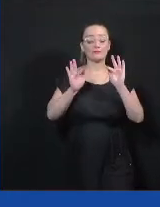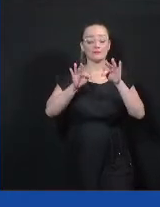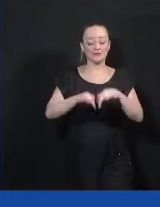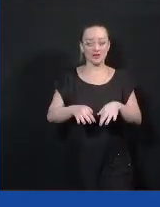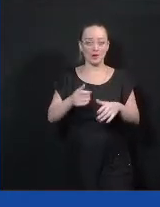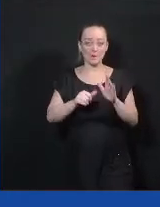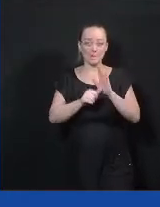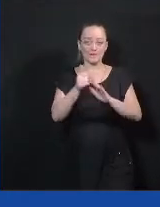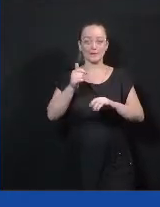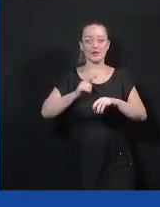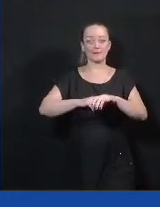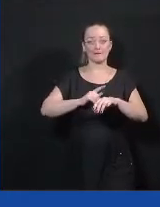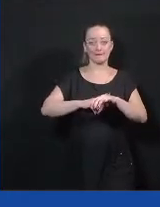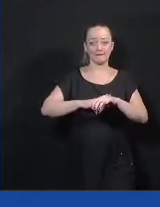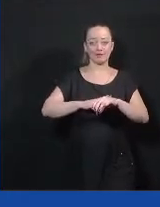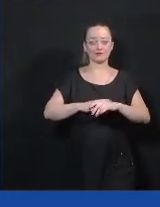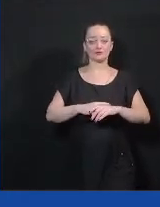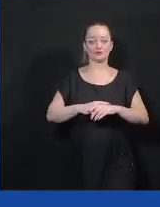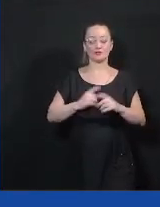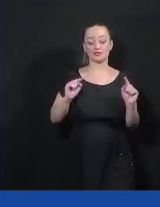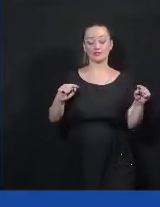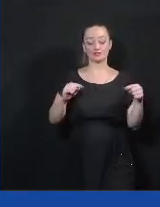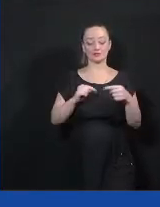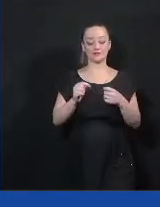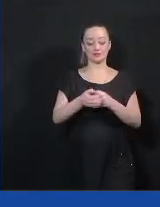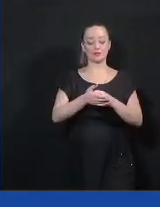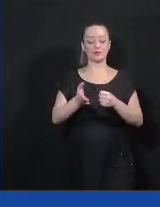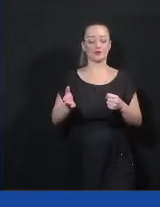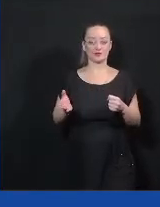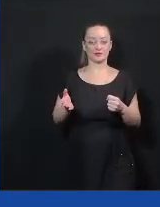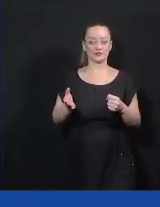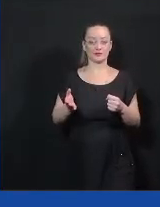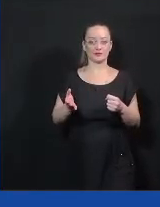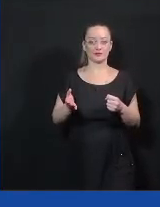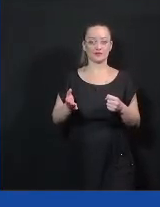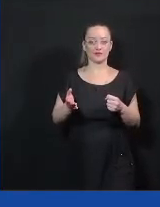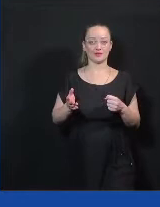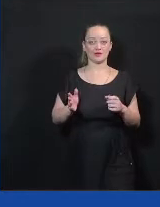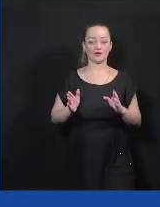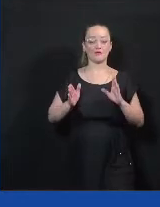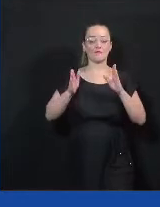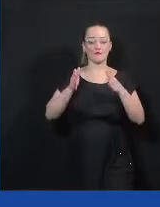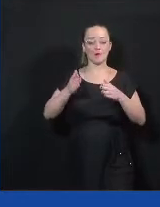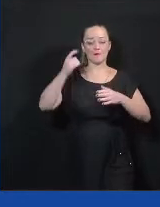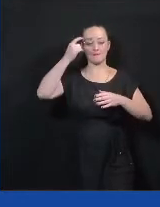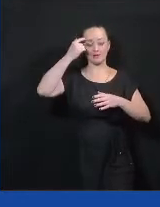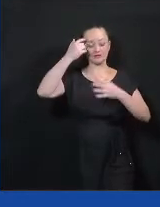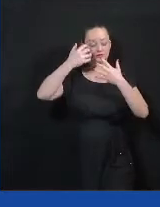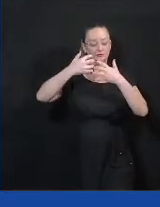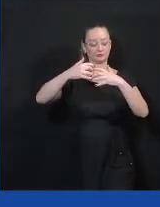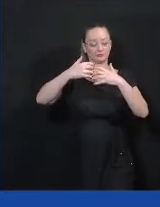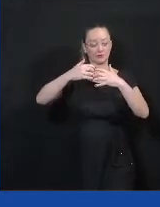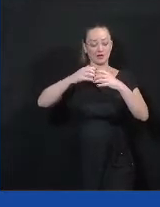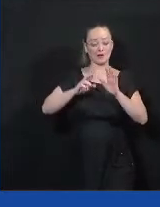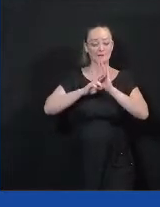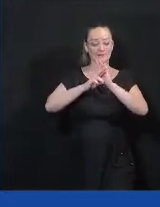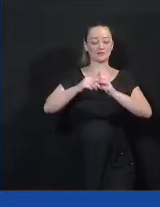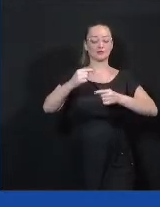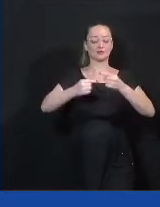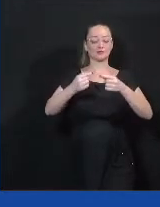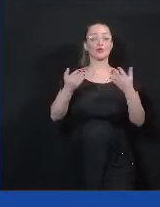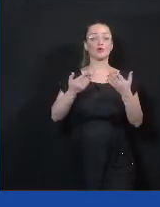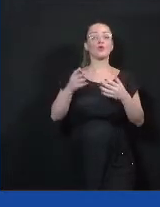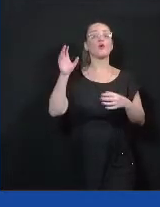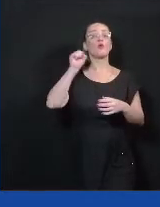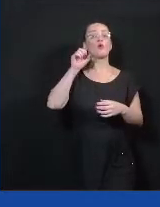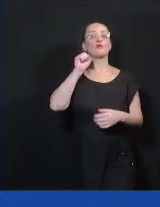gente está falando sobre os desafios da democracia e, especificamente, pensando na representação política, a gente vai ouvir o